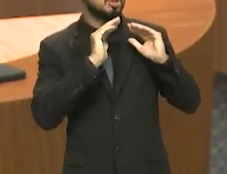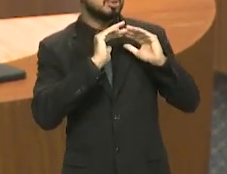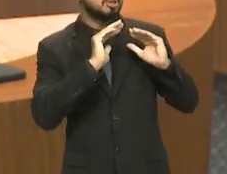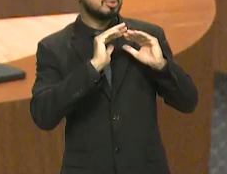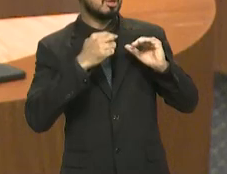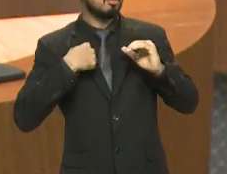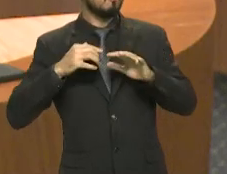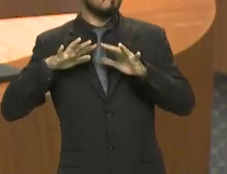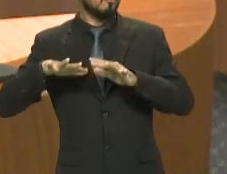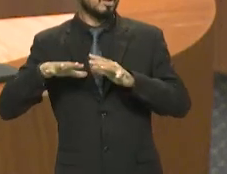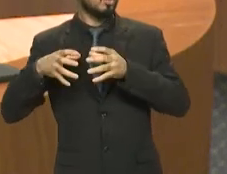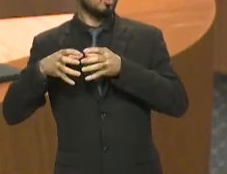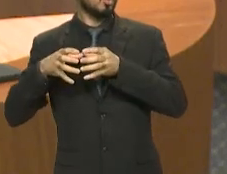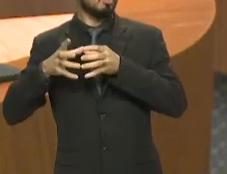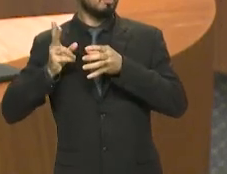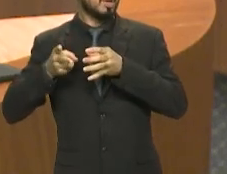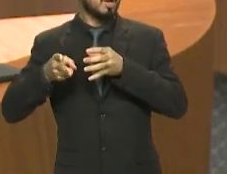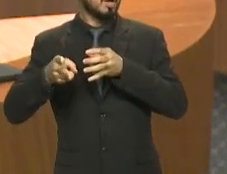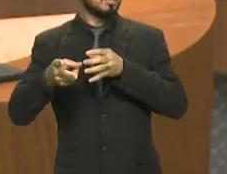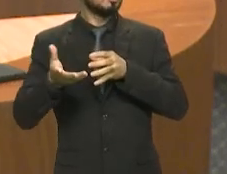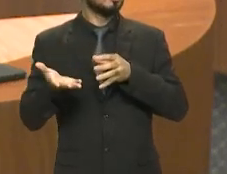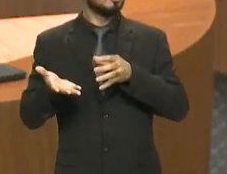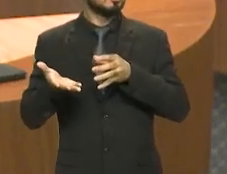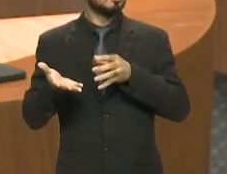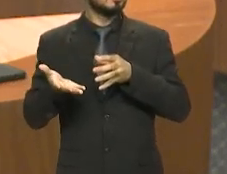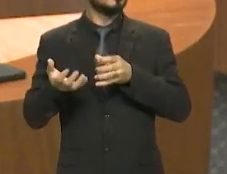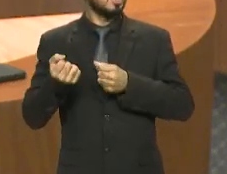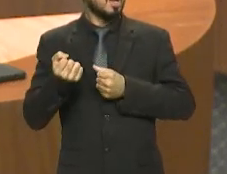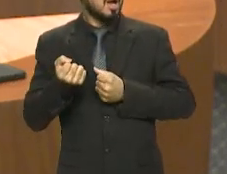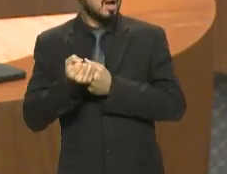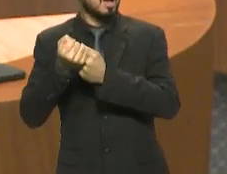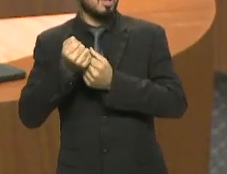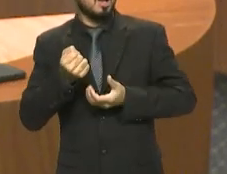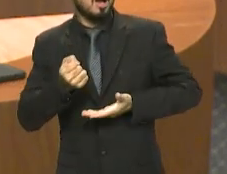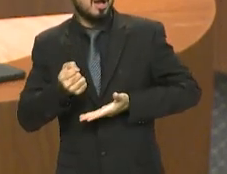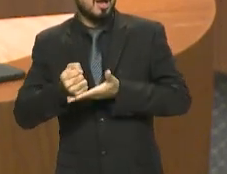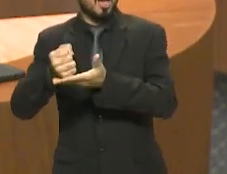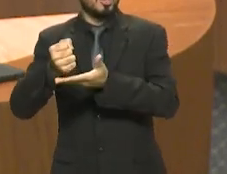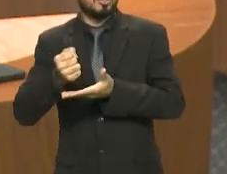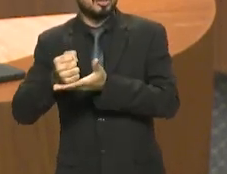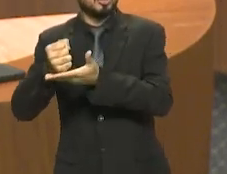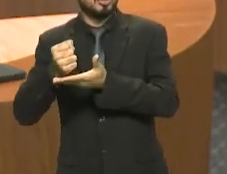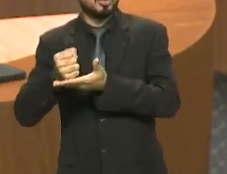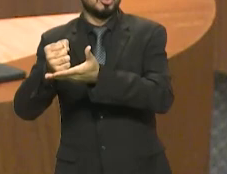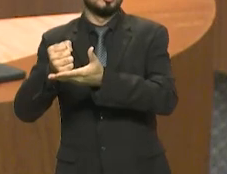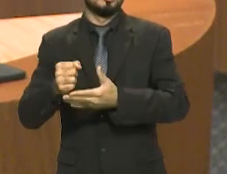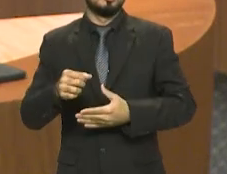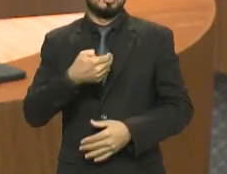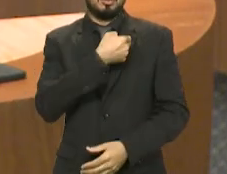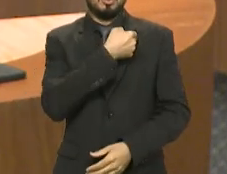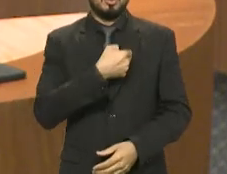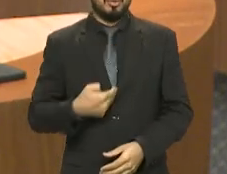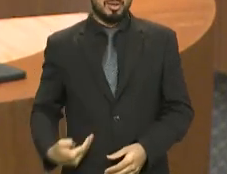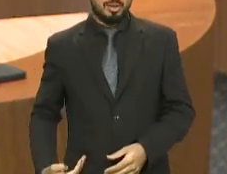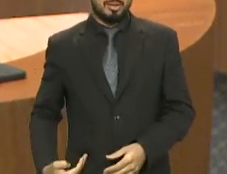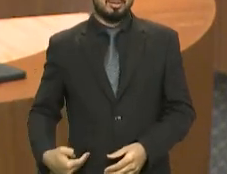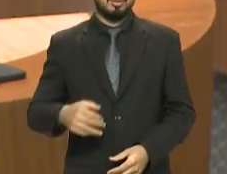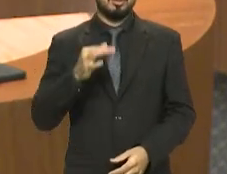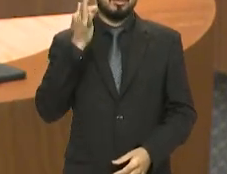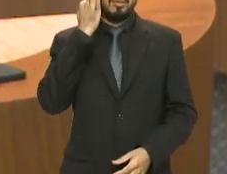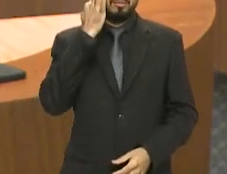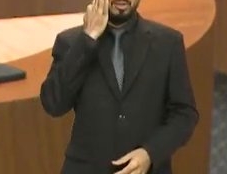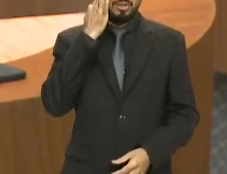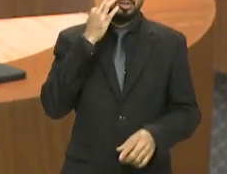onde vai ficar, para continuar ajudando os comandantes maiores, que é o governador Flávio